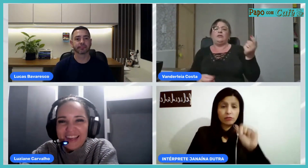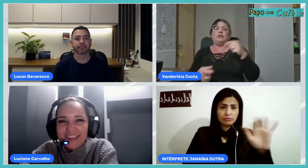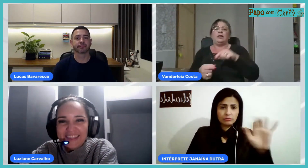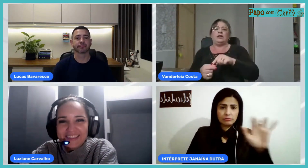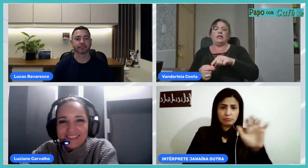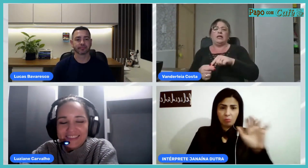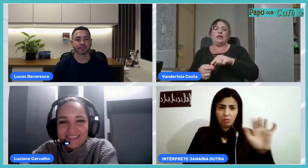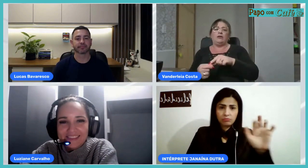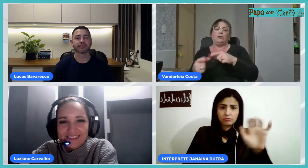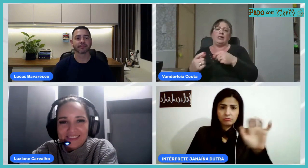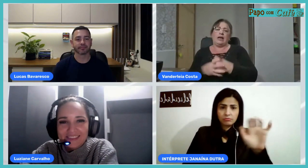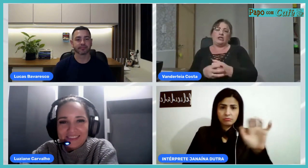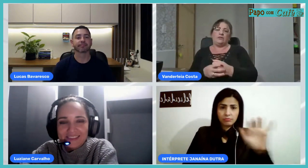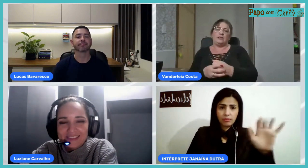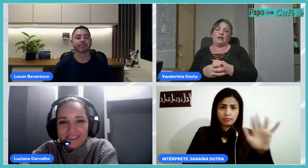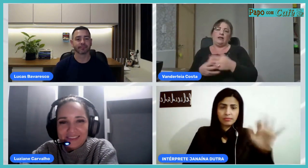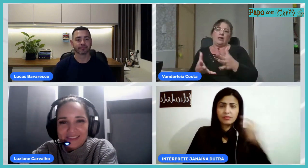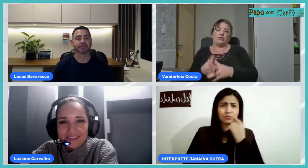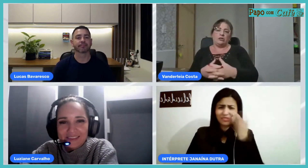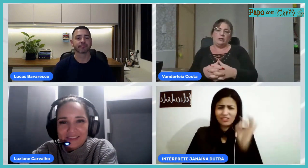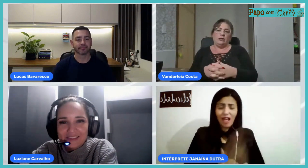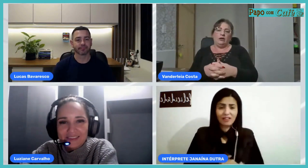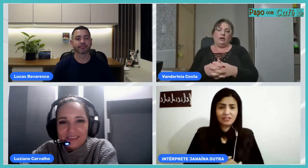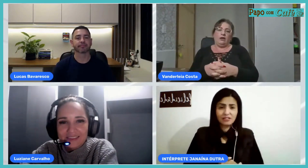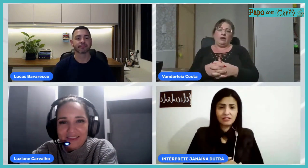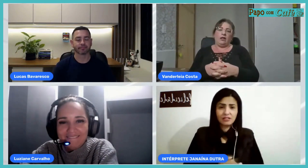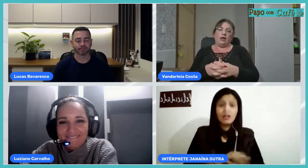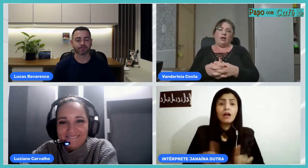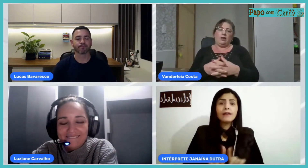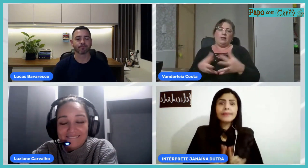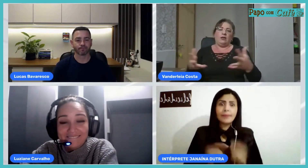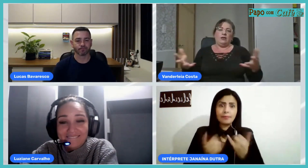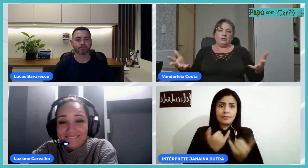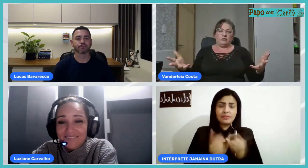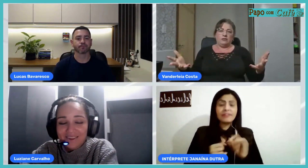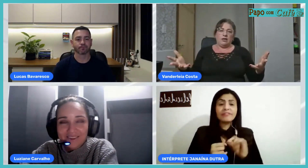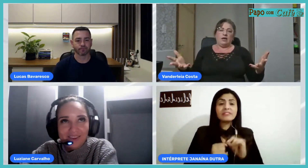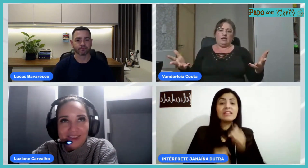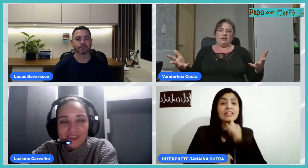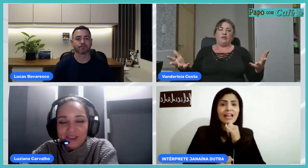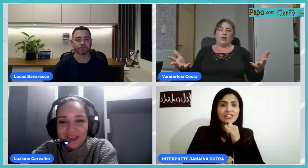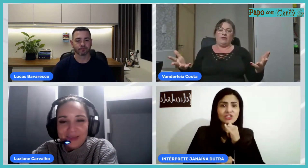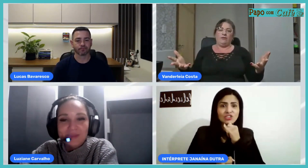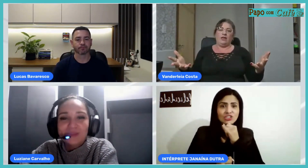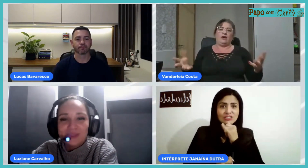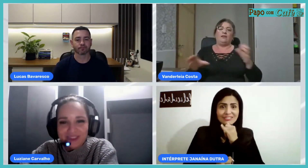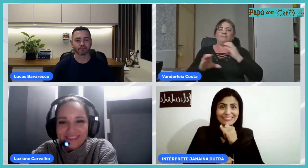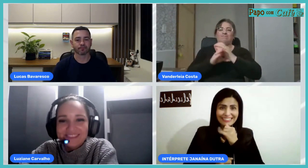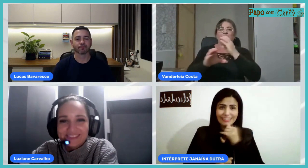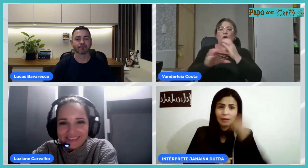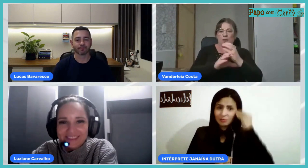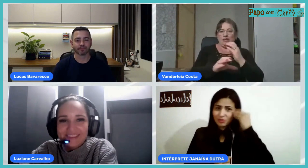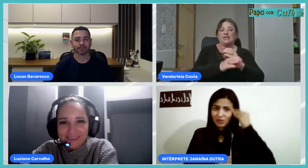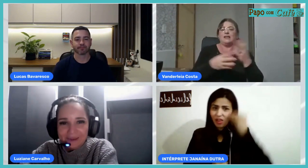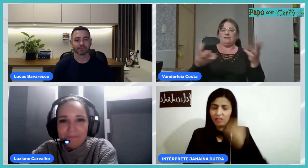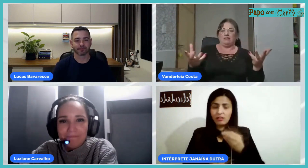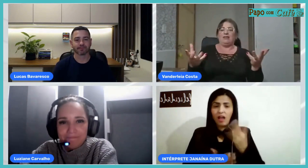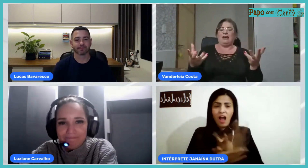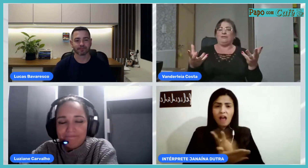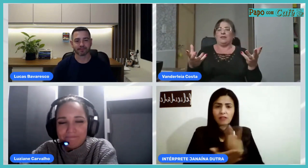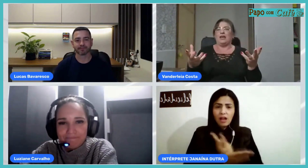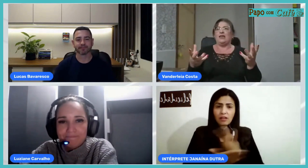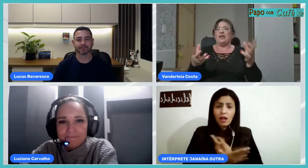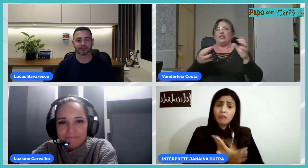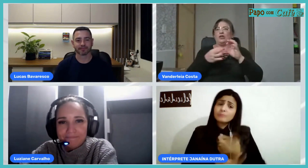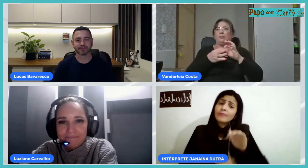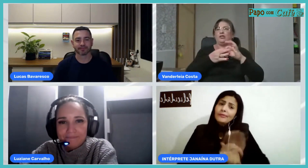no psico ganha o reteste, fazer reteste. Né? E aí, Nossa, como é que absurdo. fica? Comunicação, não